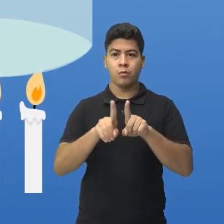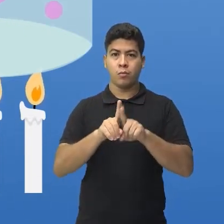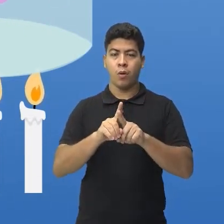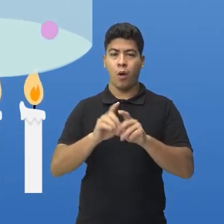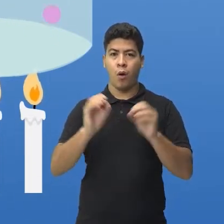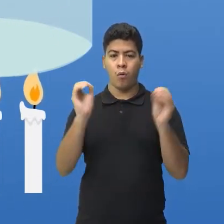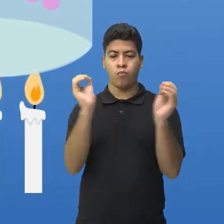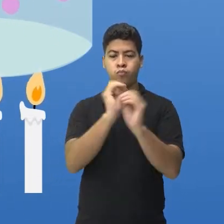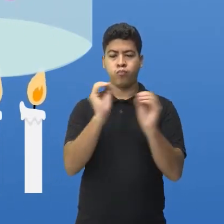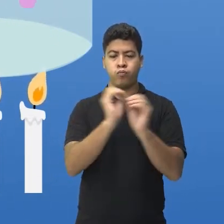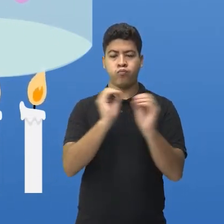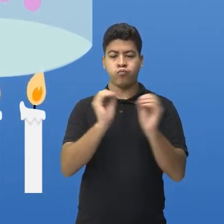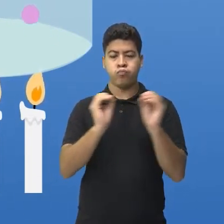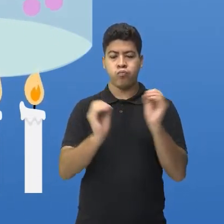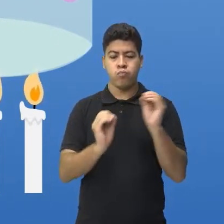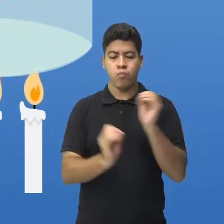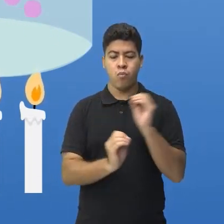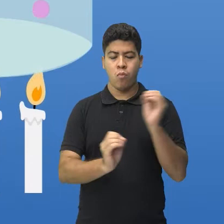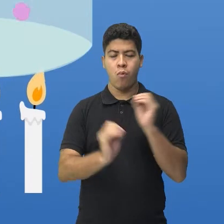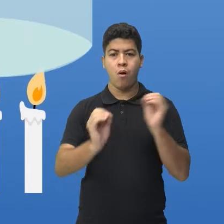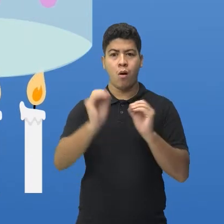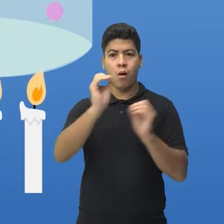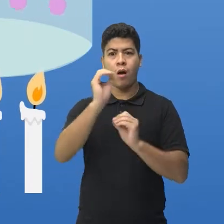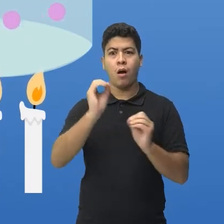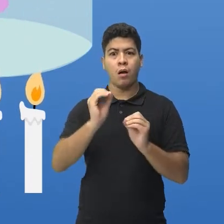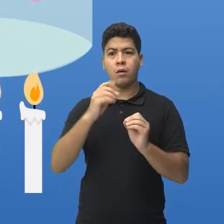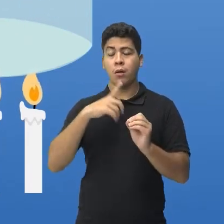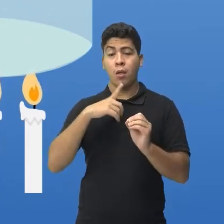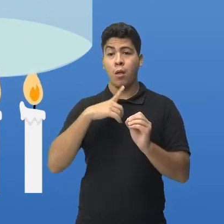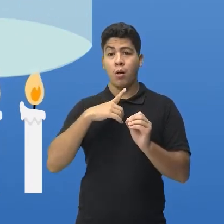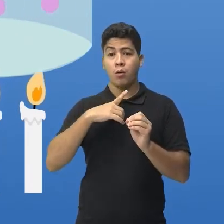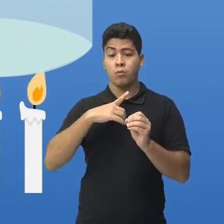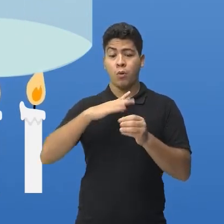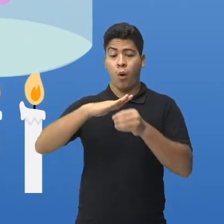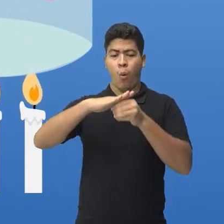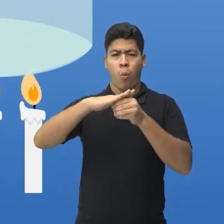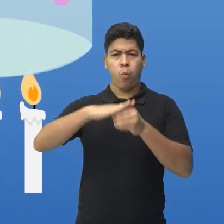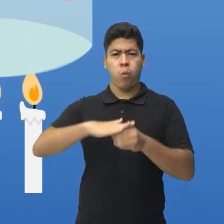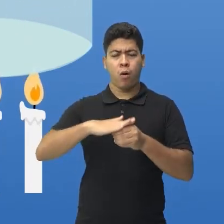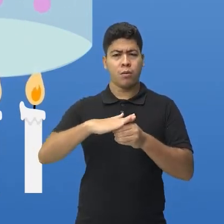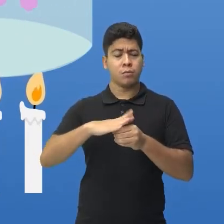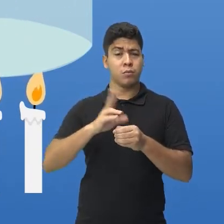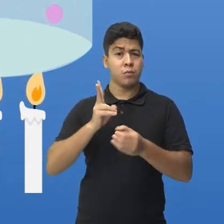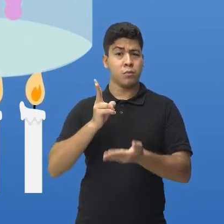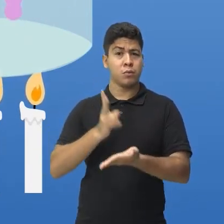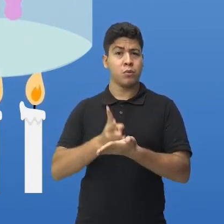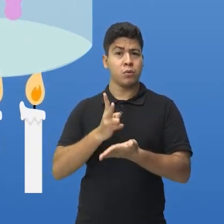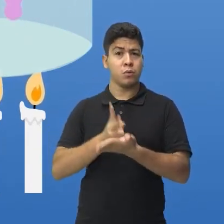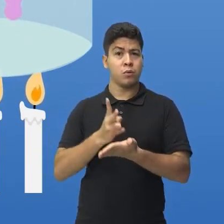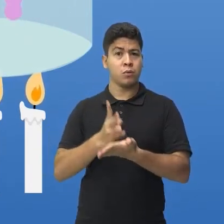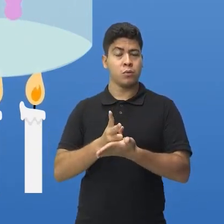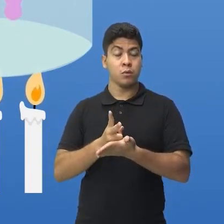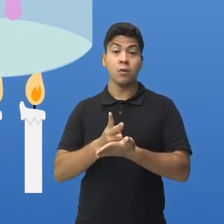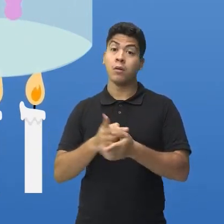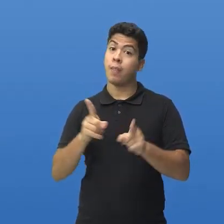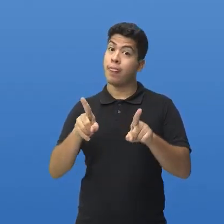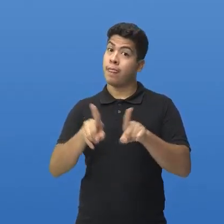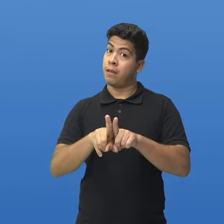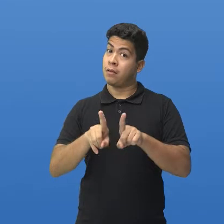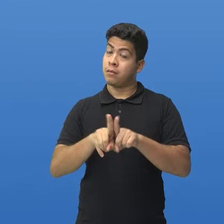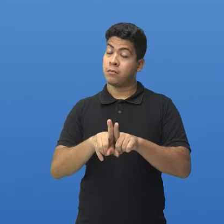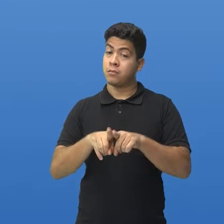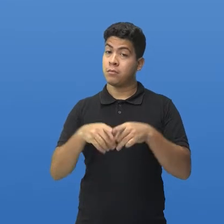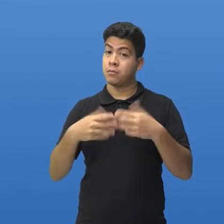mais agitadas. Eu não vou mudar o volume. Então, se eu estou aumentando a temperatura, eu também estou aumentando a